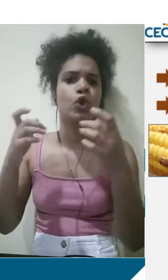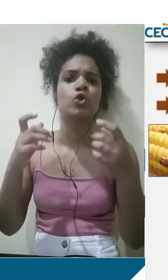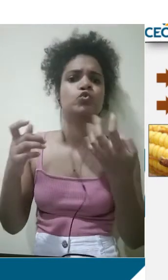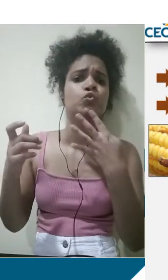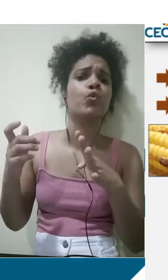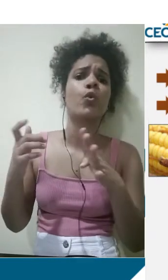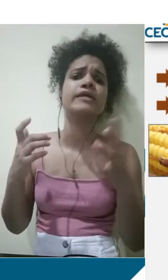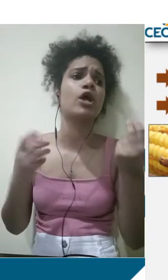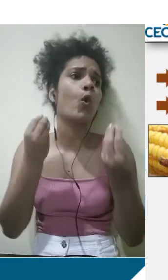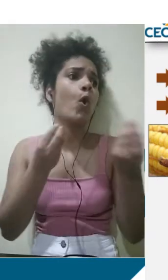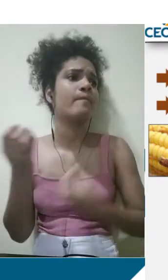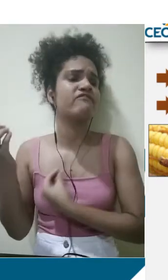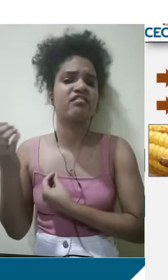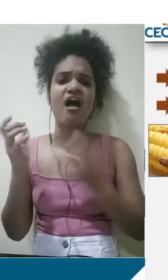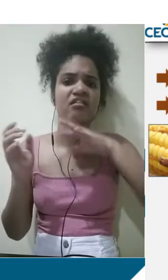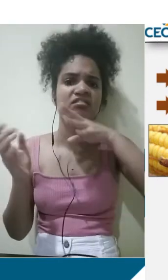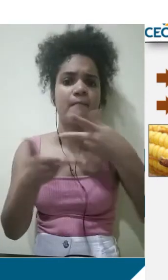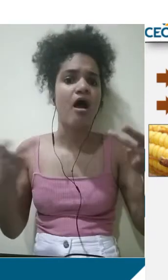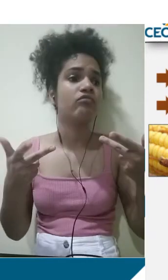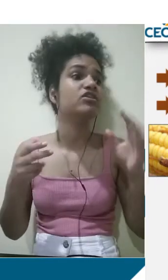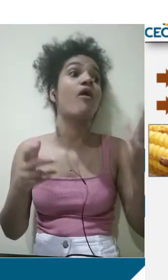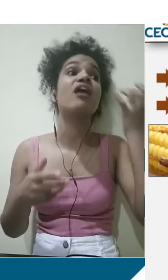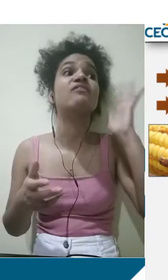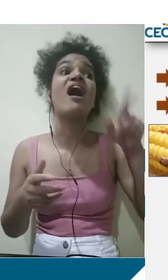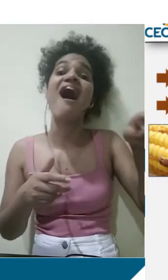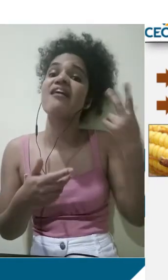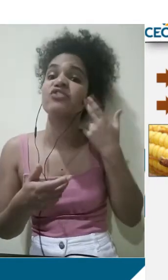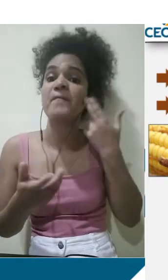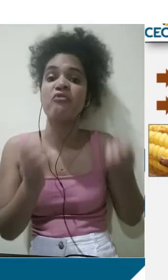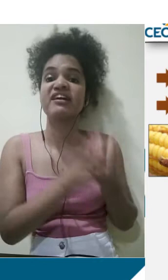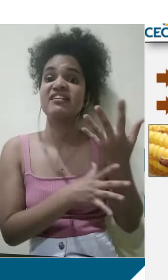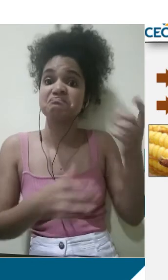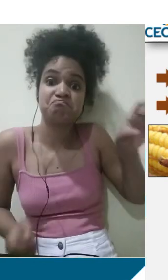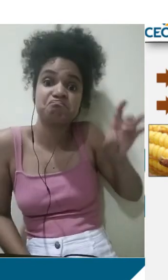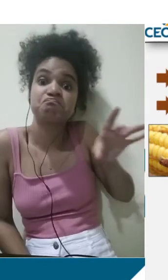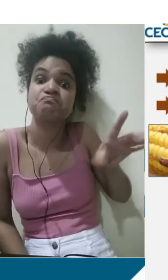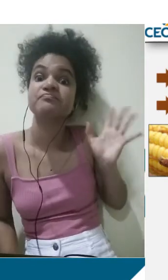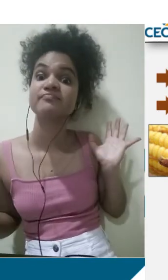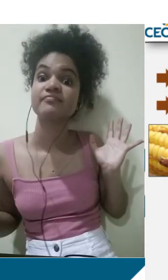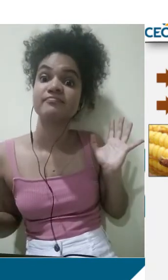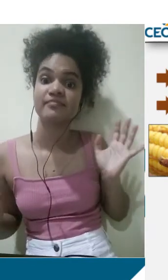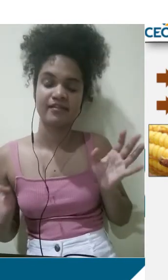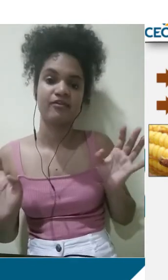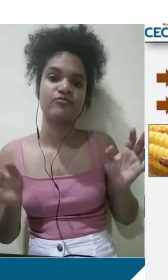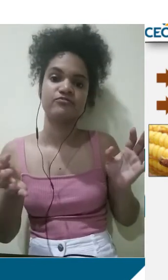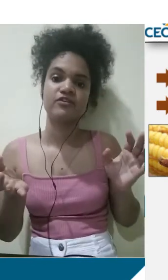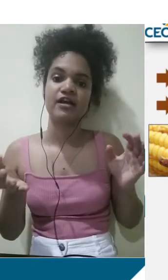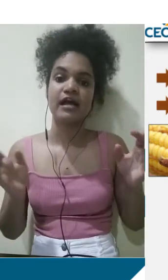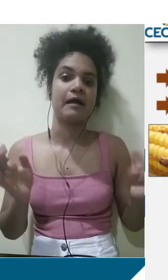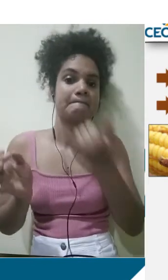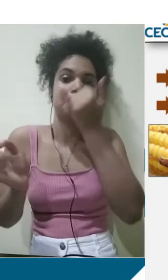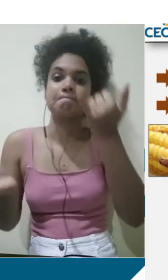o ciclo de vida desses animais, esses fenômenos eram explicados através da geração